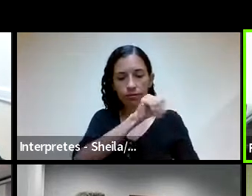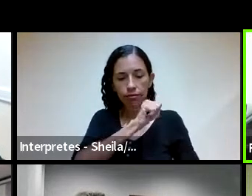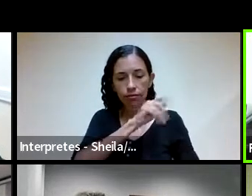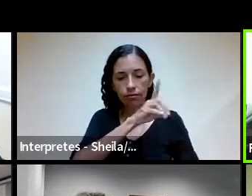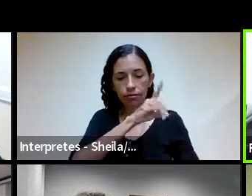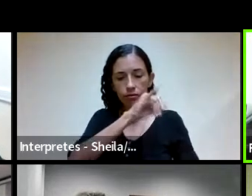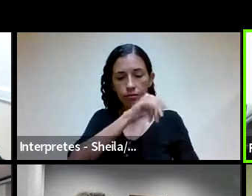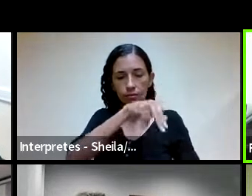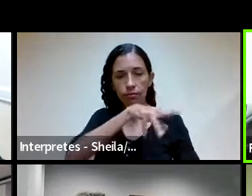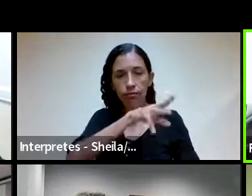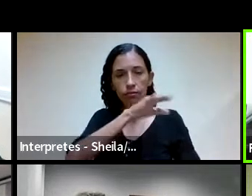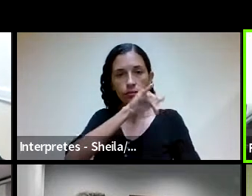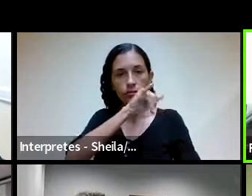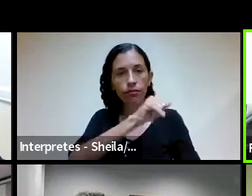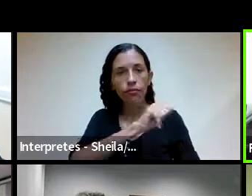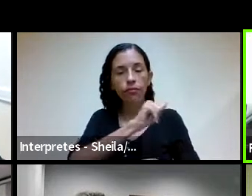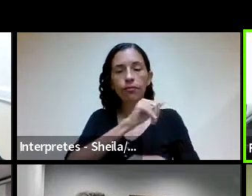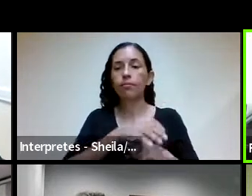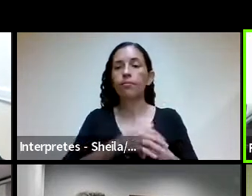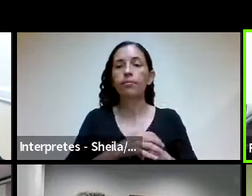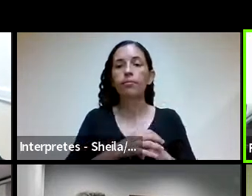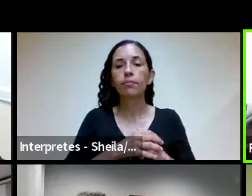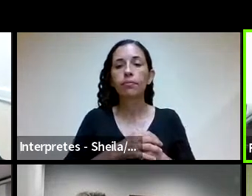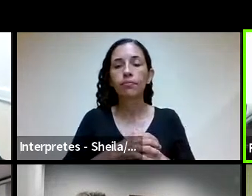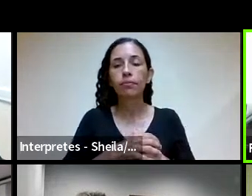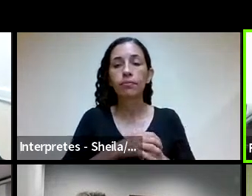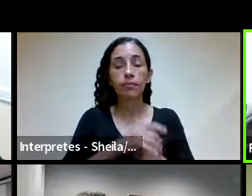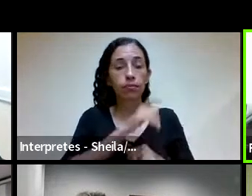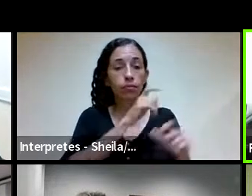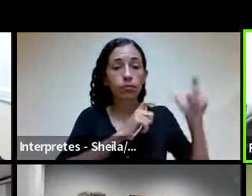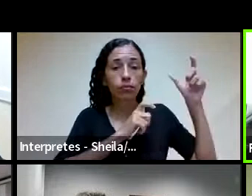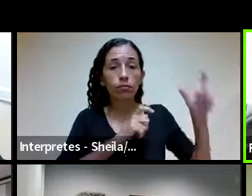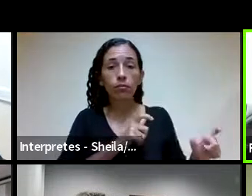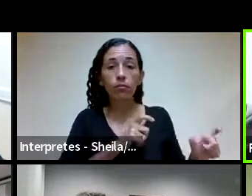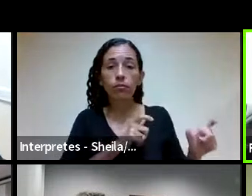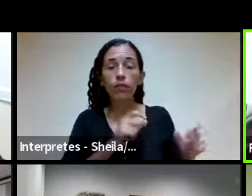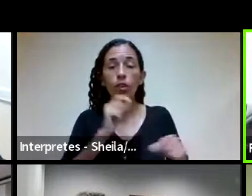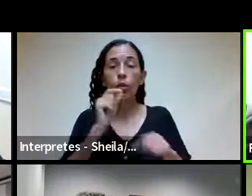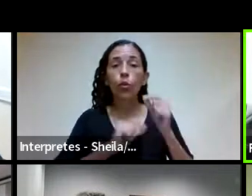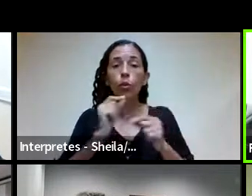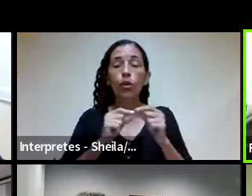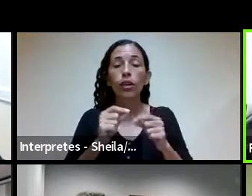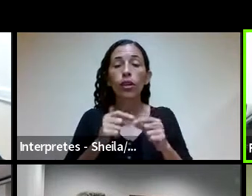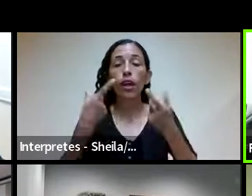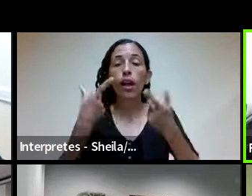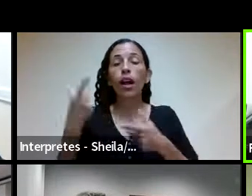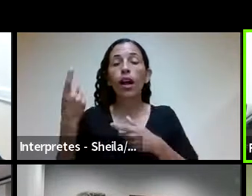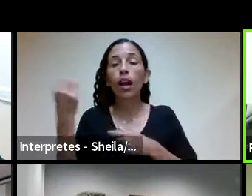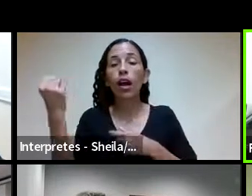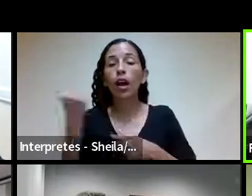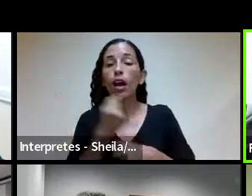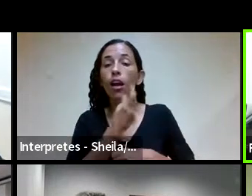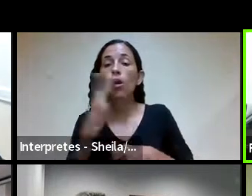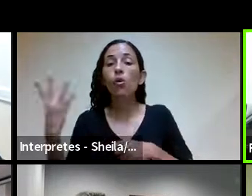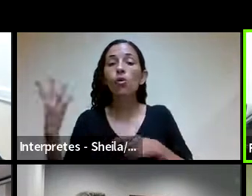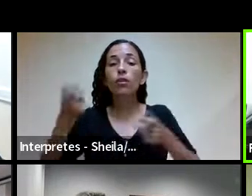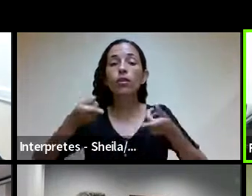poder, supostamente levado a efeito mediante a prática de fraude à cota de gênero, proposta em desfavor dos candidatos